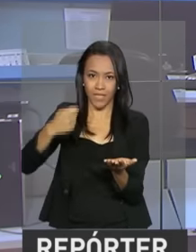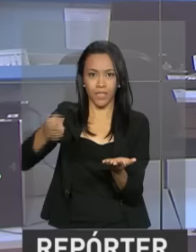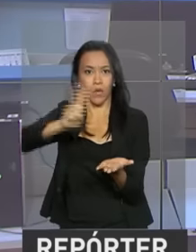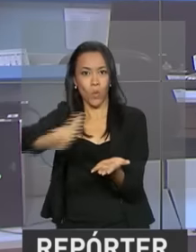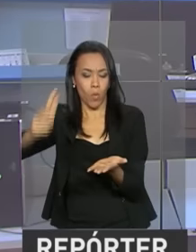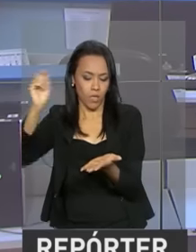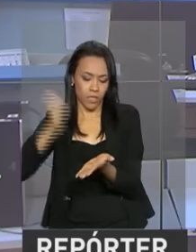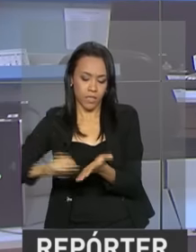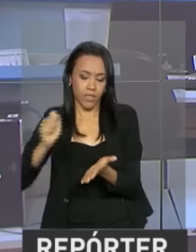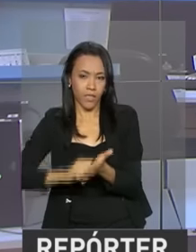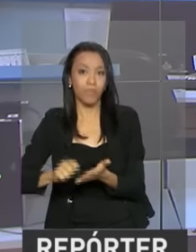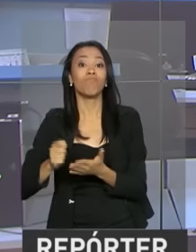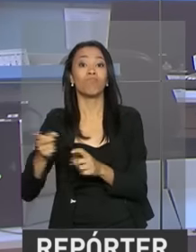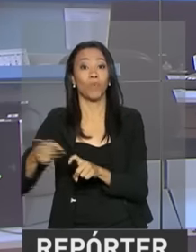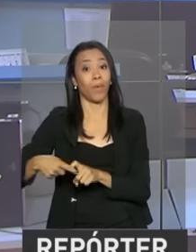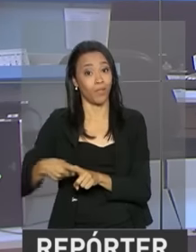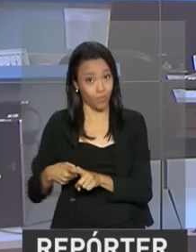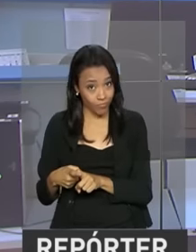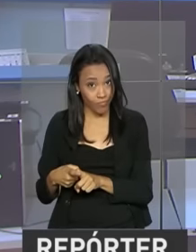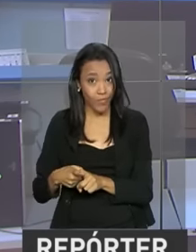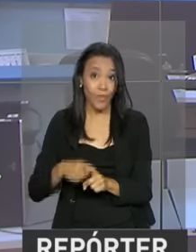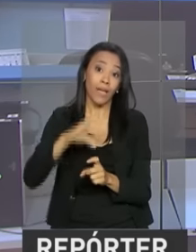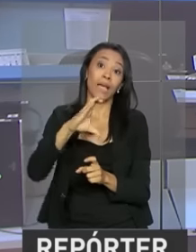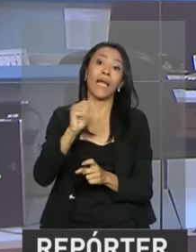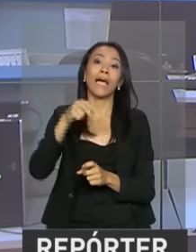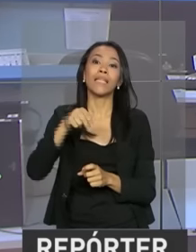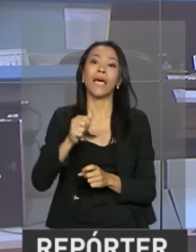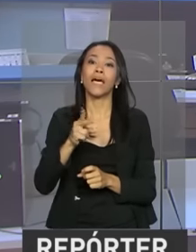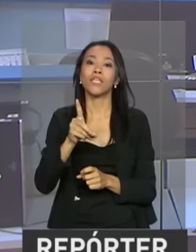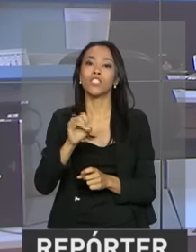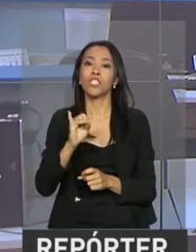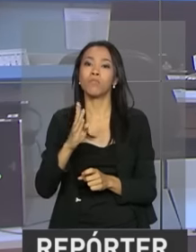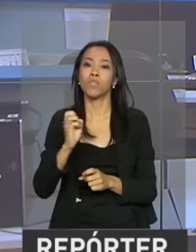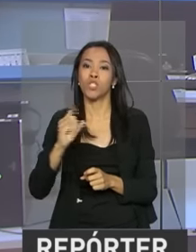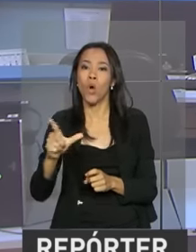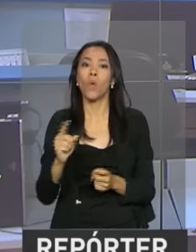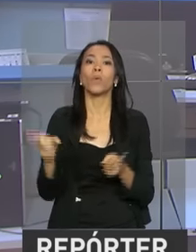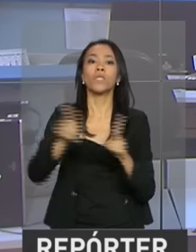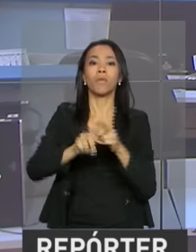exclusivamente por médicos o canabidiol e o